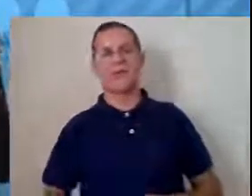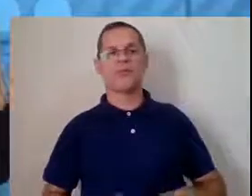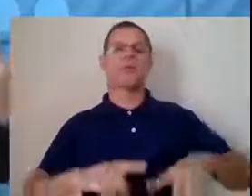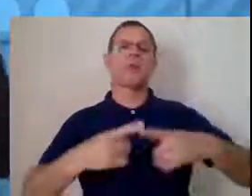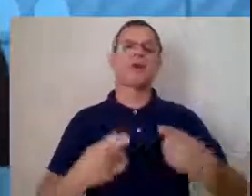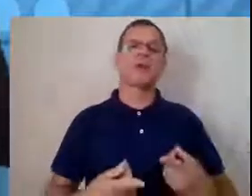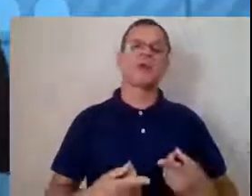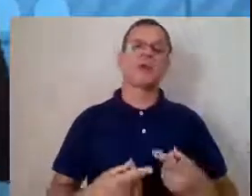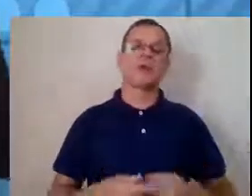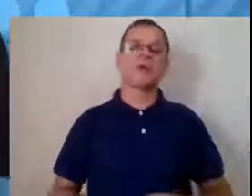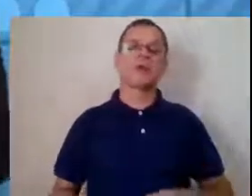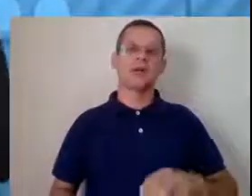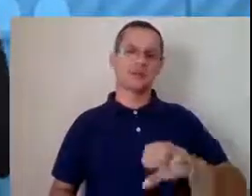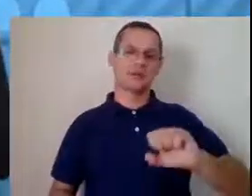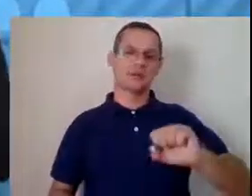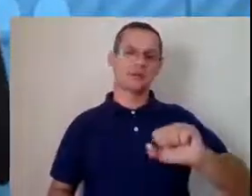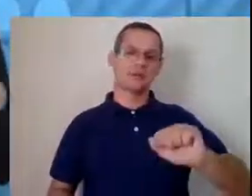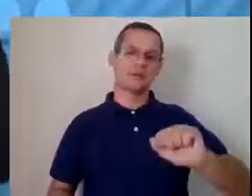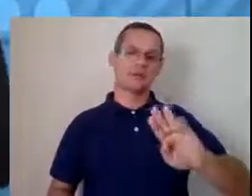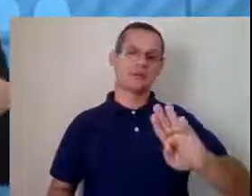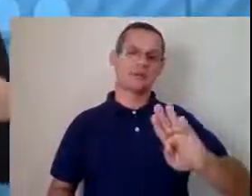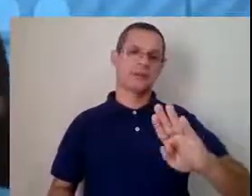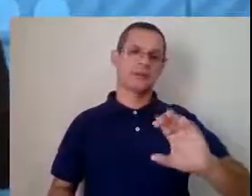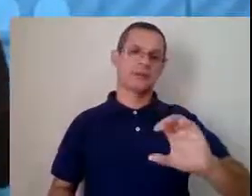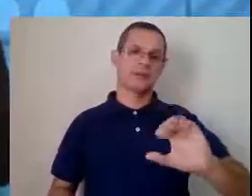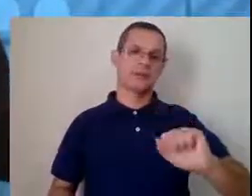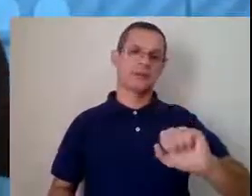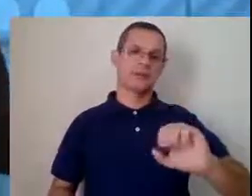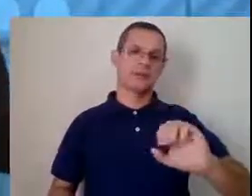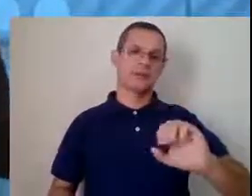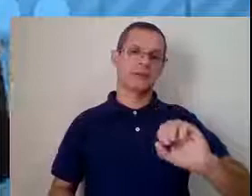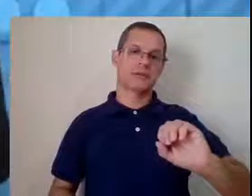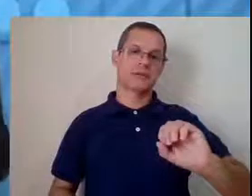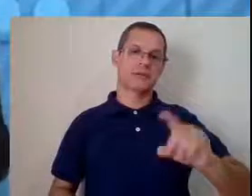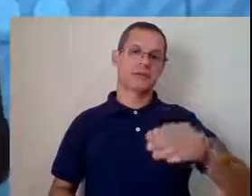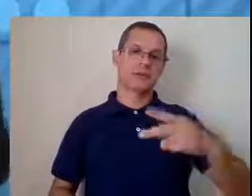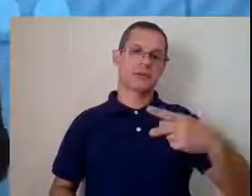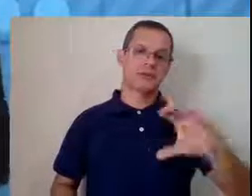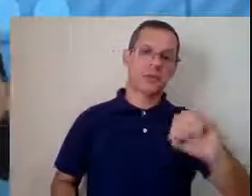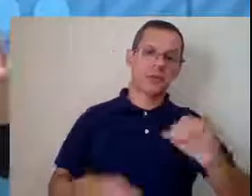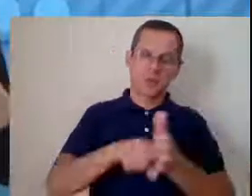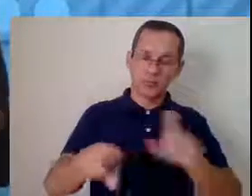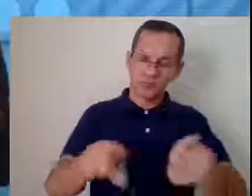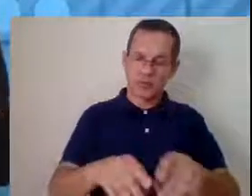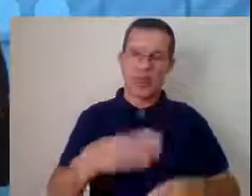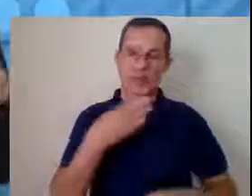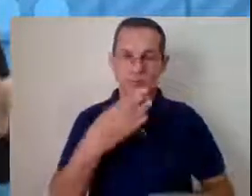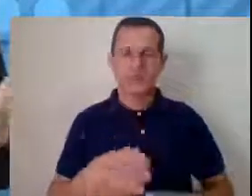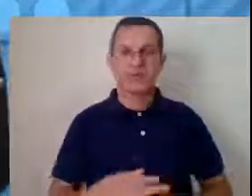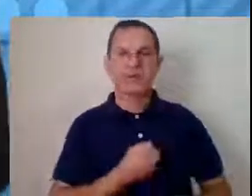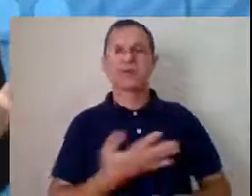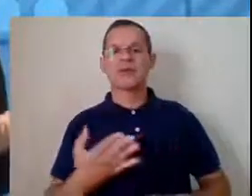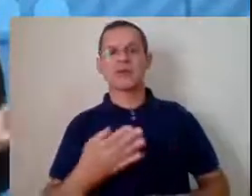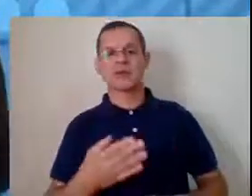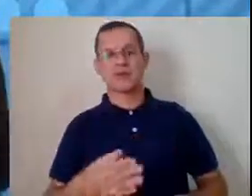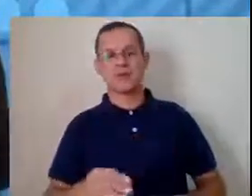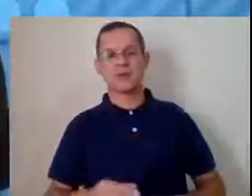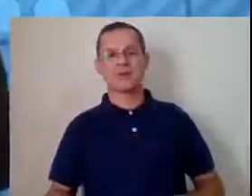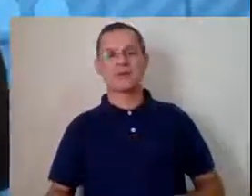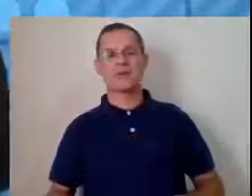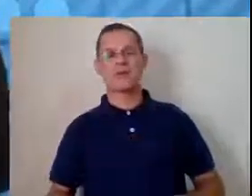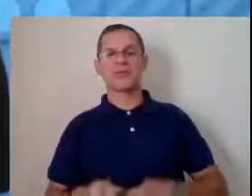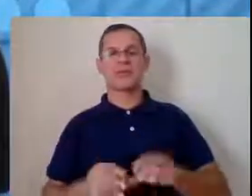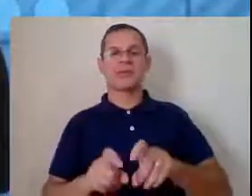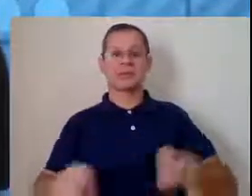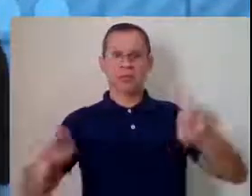ao sabão, as marcas de sabão consultadas, nós temos a quantidade de comandos,